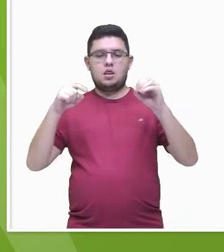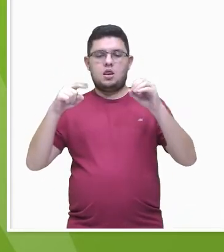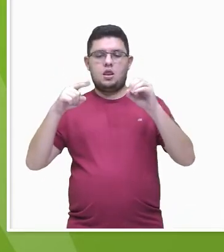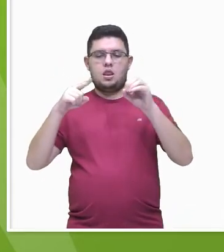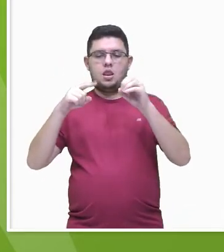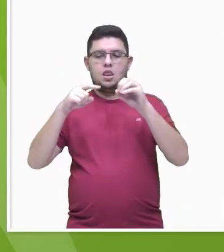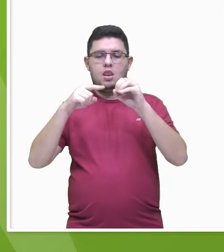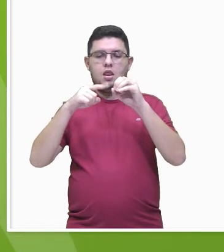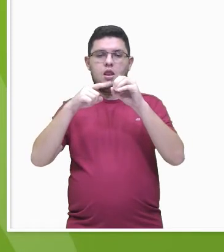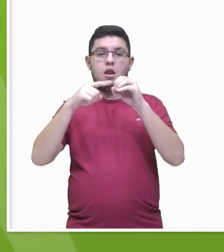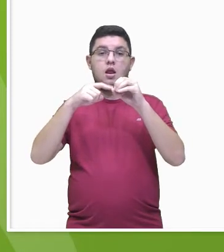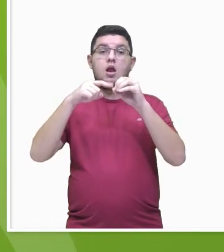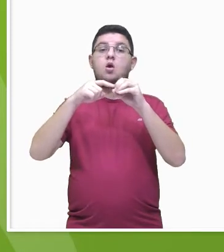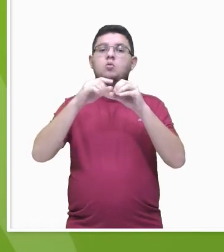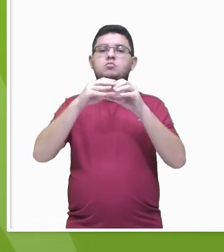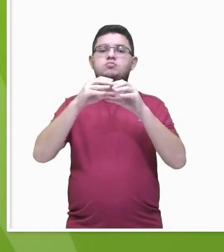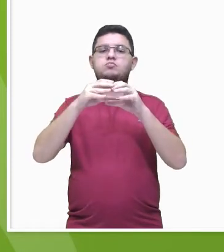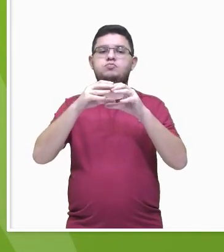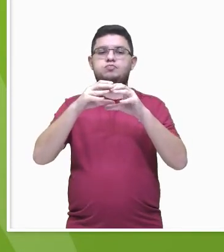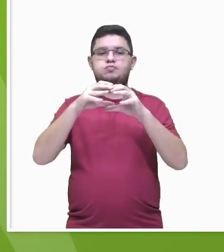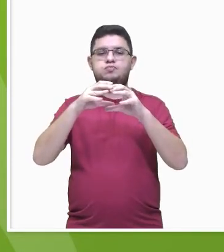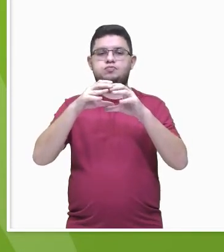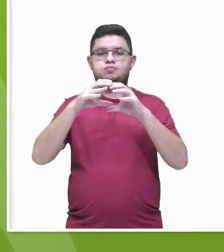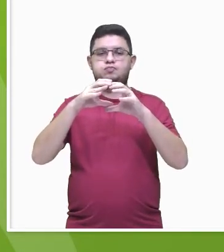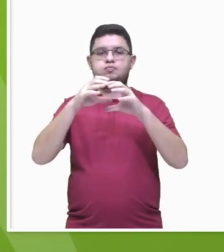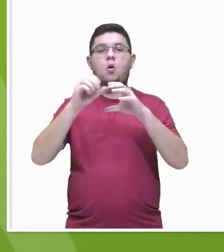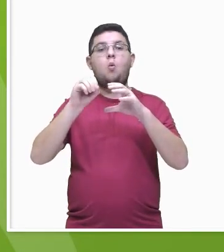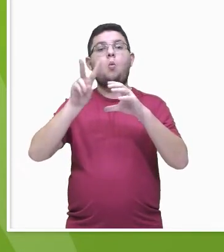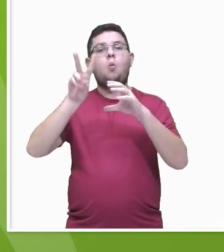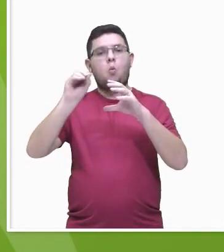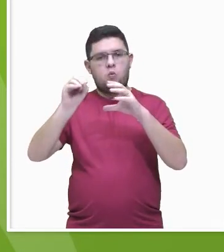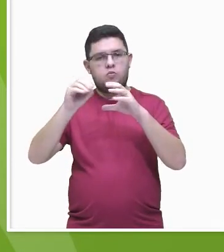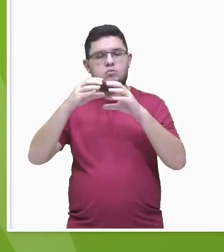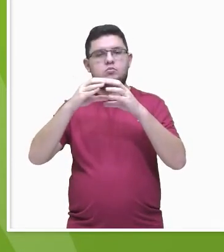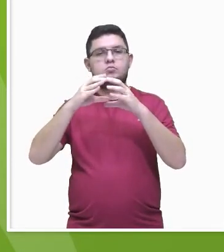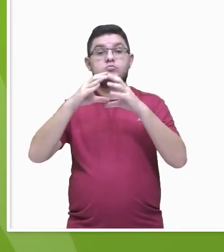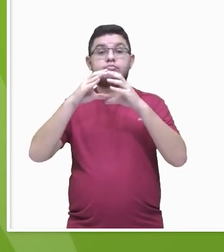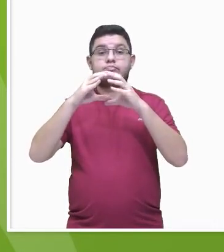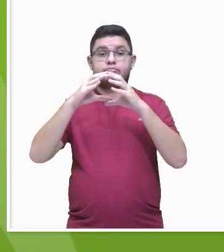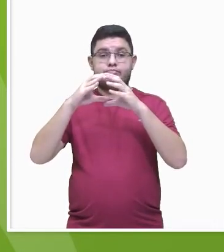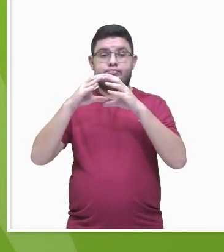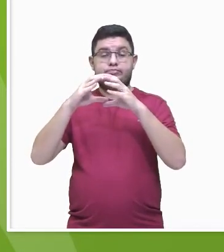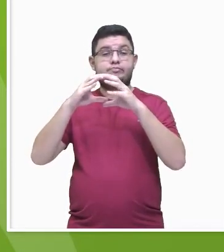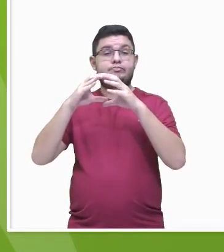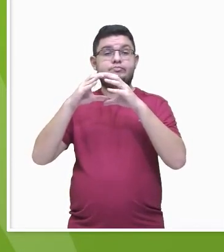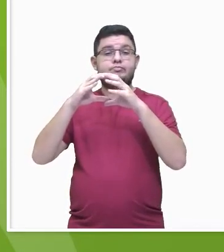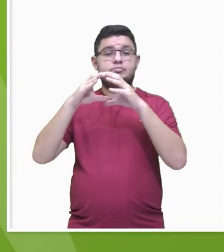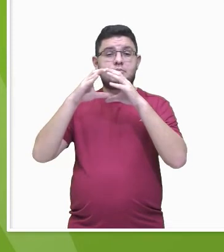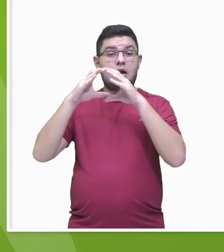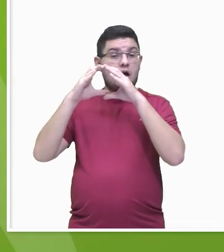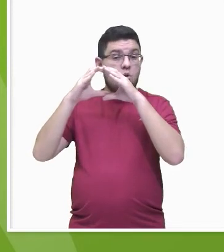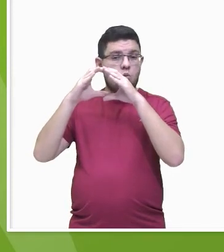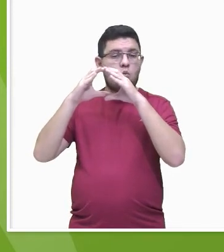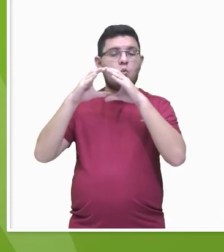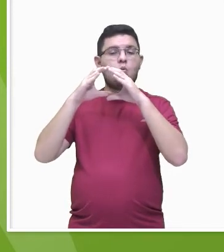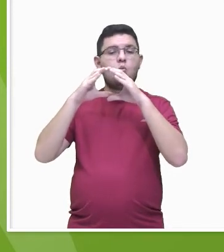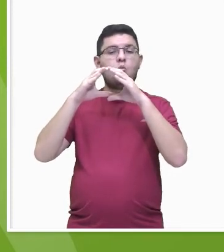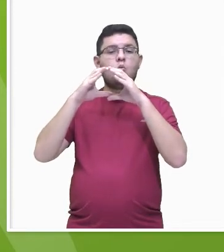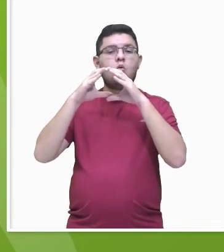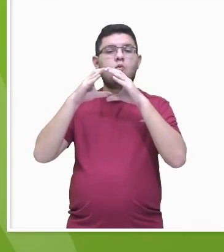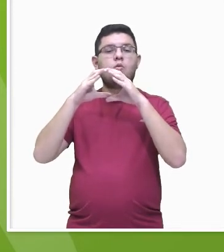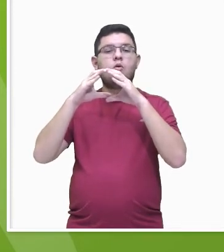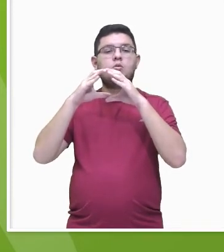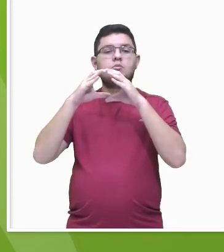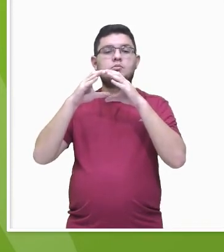dois gametas, acontece a fecundação, que vai resultar num ovo. Olha aí, temos aqui um